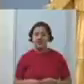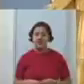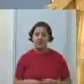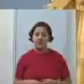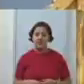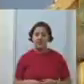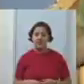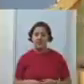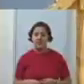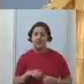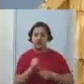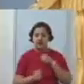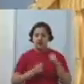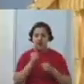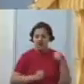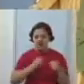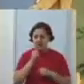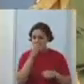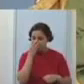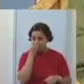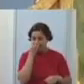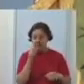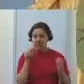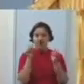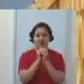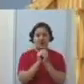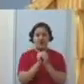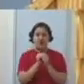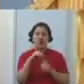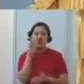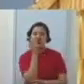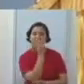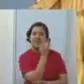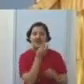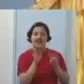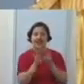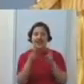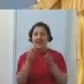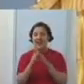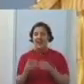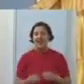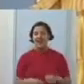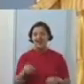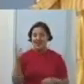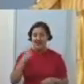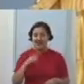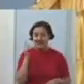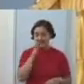O palhacinho correu, correu, correu. E foi na casa do irmão dele, falou: abre a porta, o lobo está vindo, o lobo está